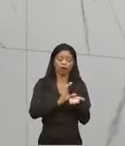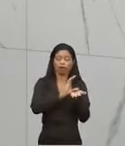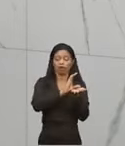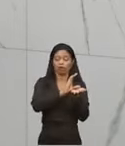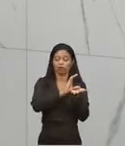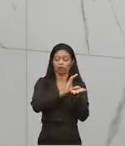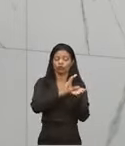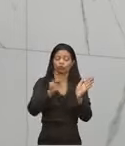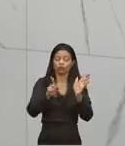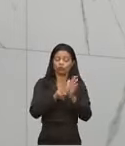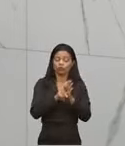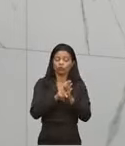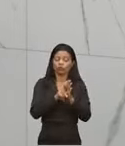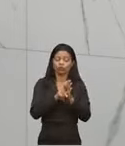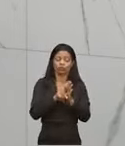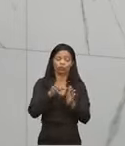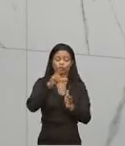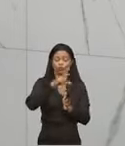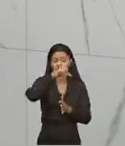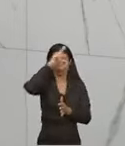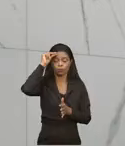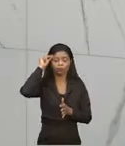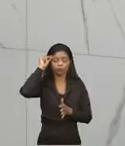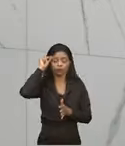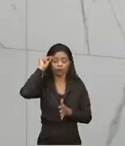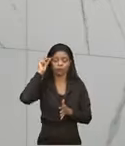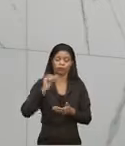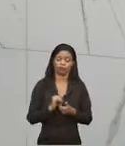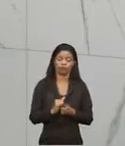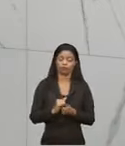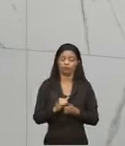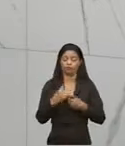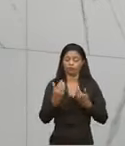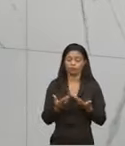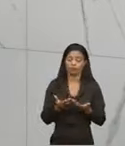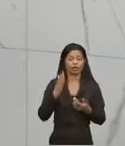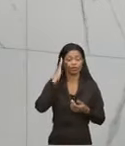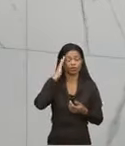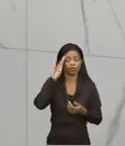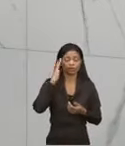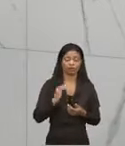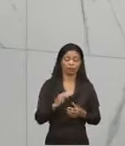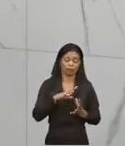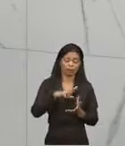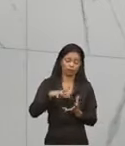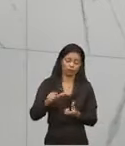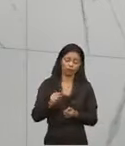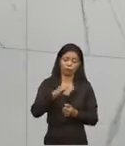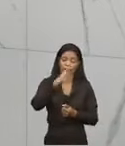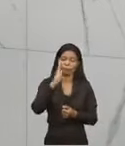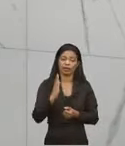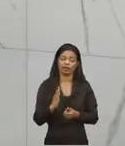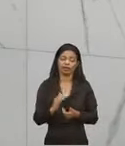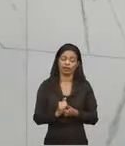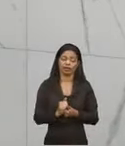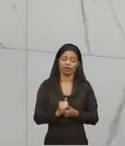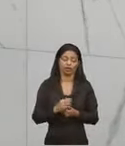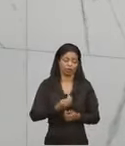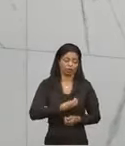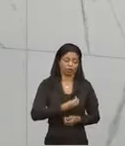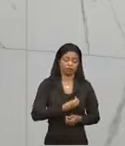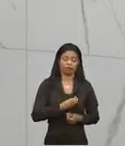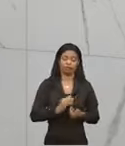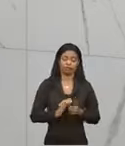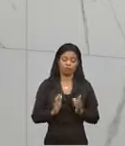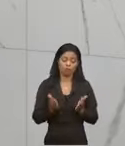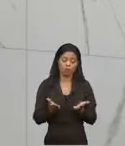próprios do município, oriundos da nossa própria receita. E aí a gente sabe que o mundo, o Brasil, vive um momento, a